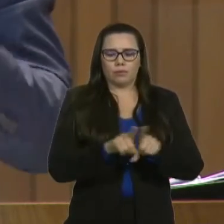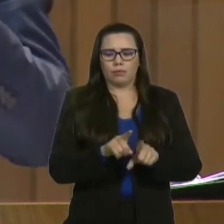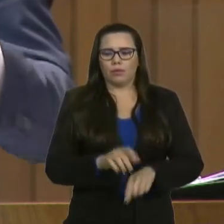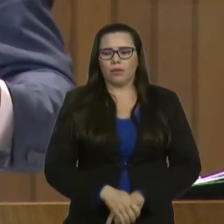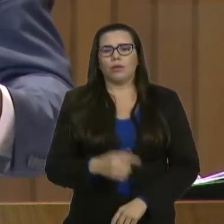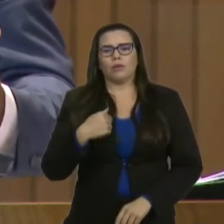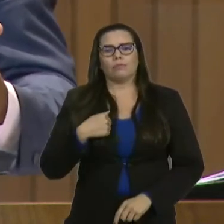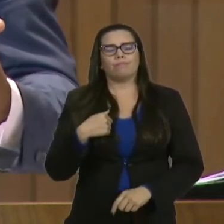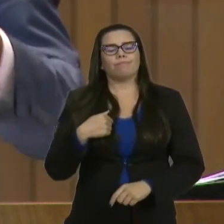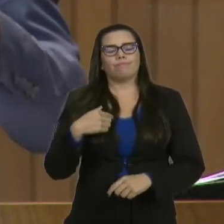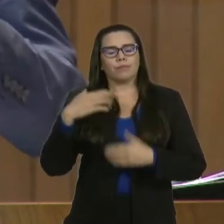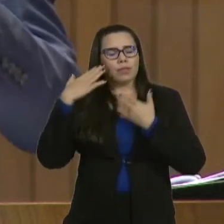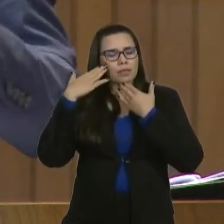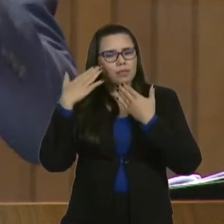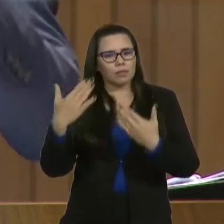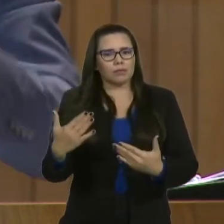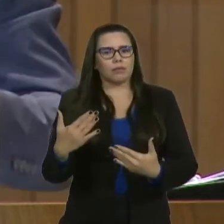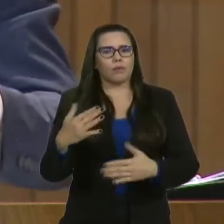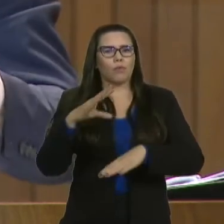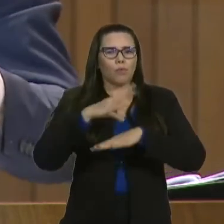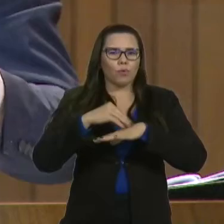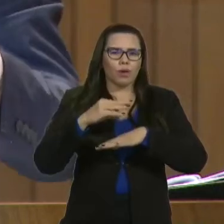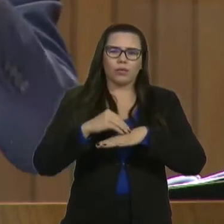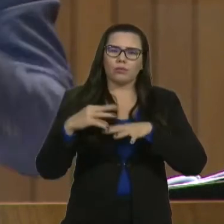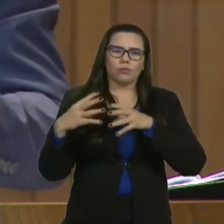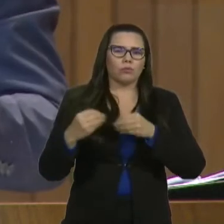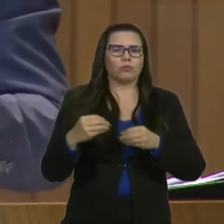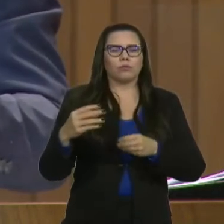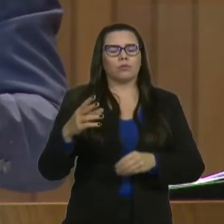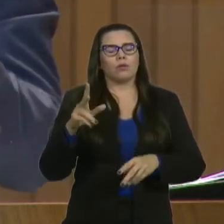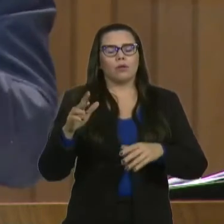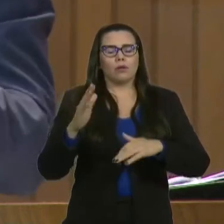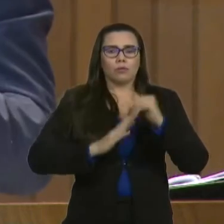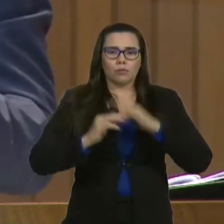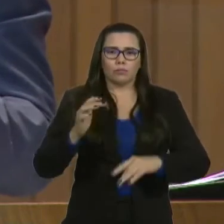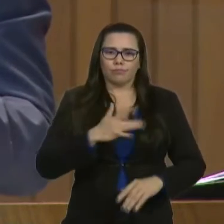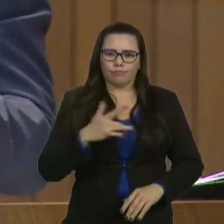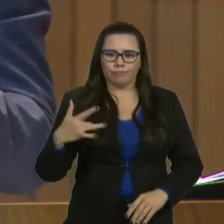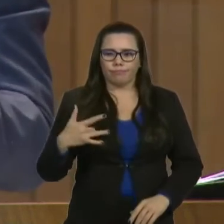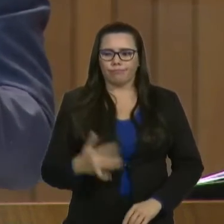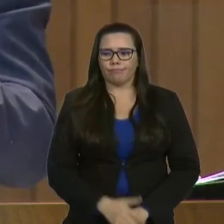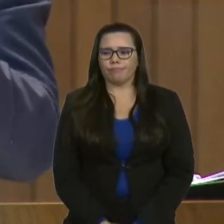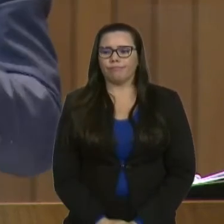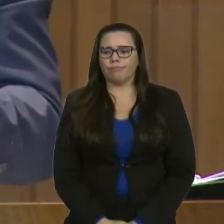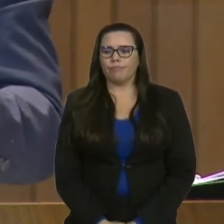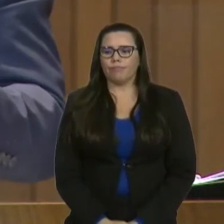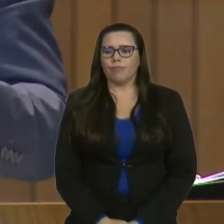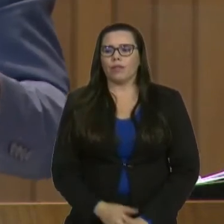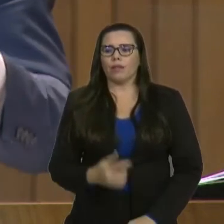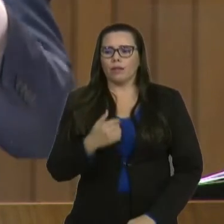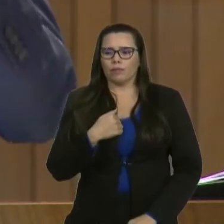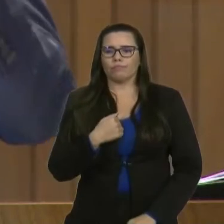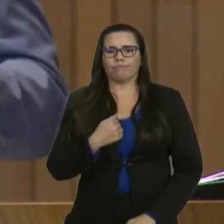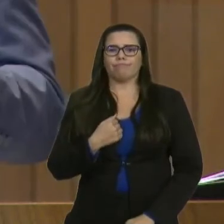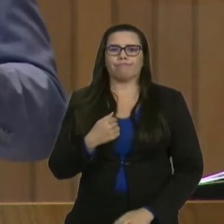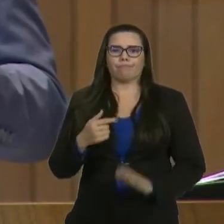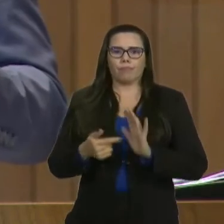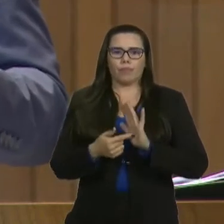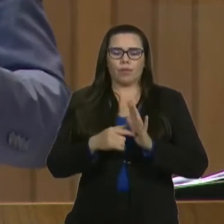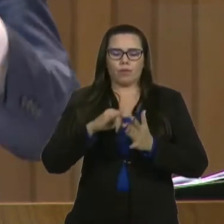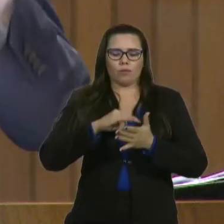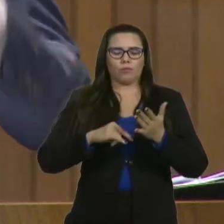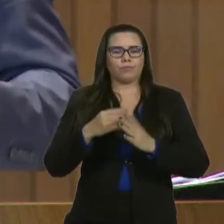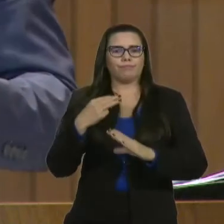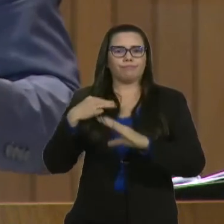a forma carinhosa Como foram recebidos então além de mandar encaminhar um documento para bancada Federal nosso